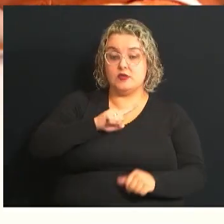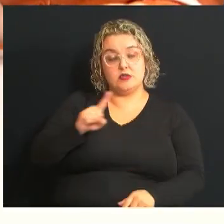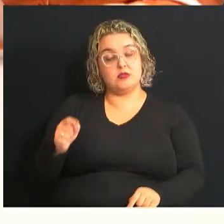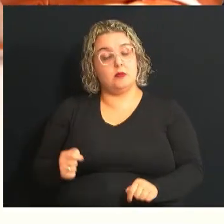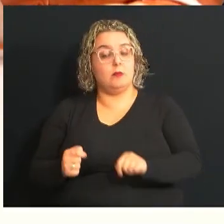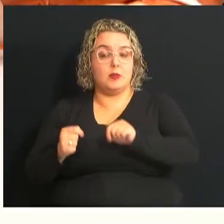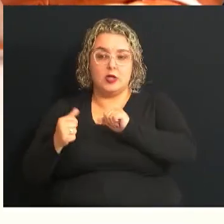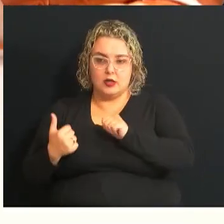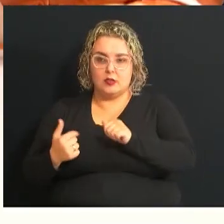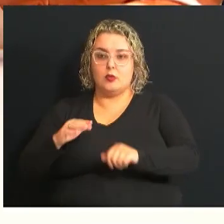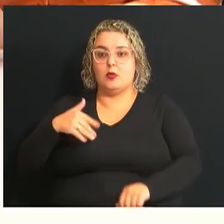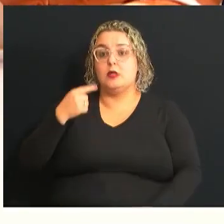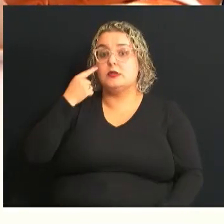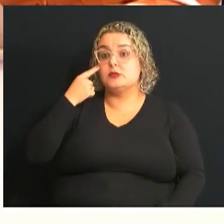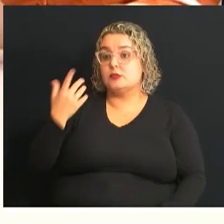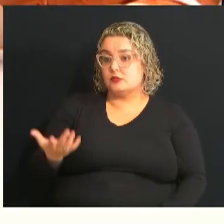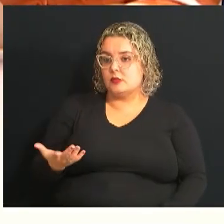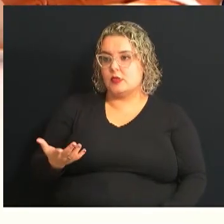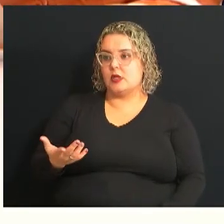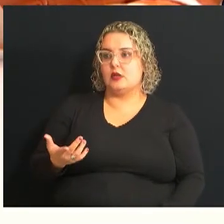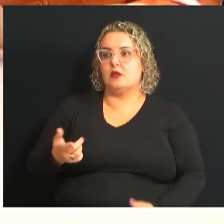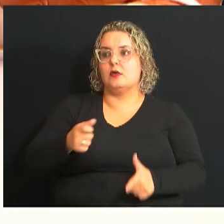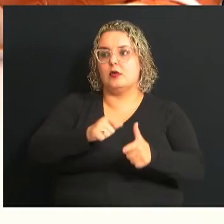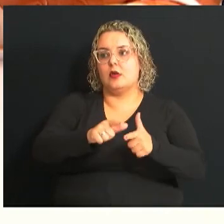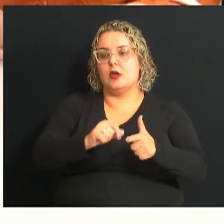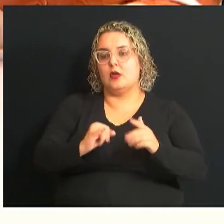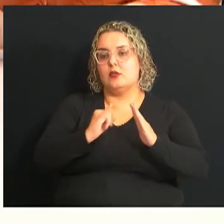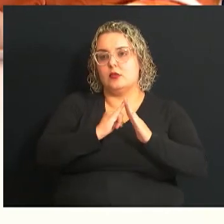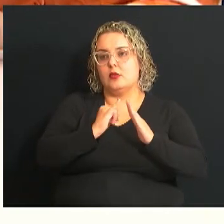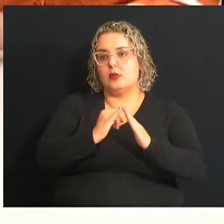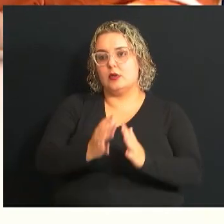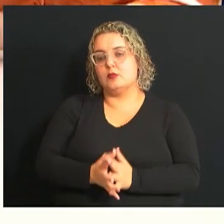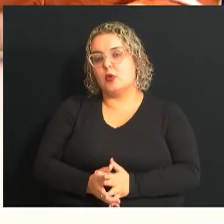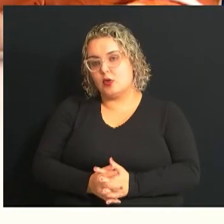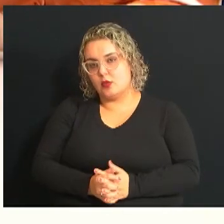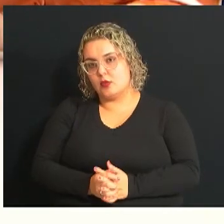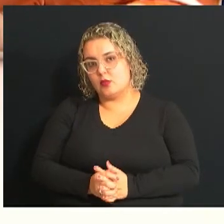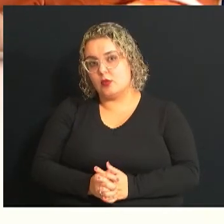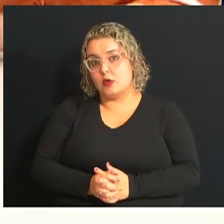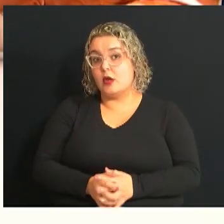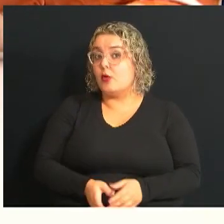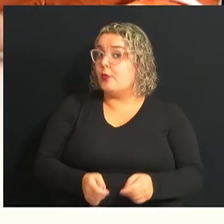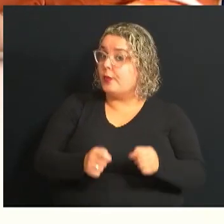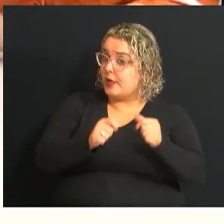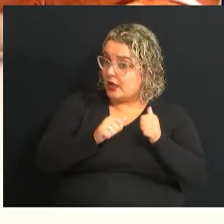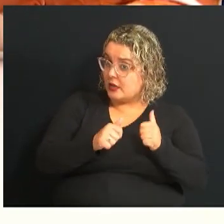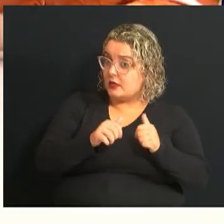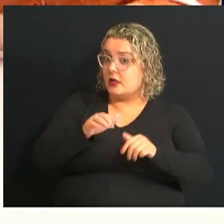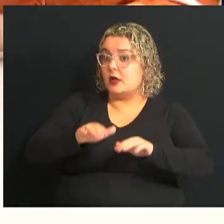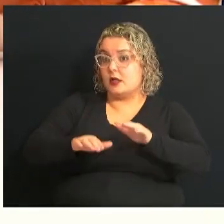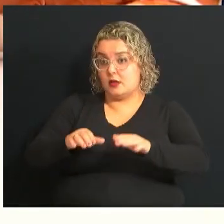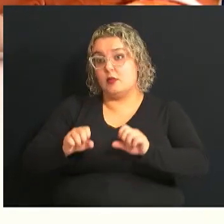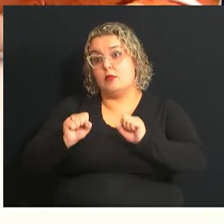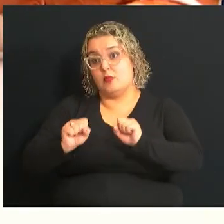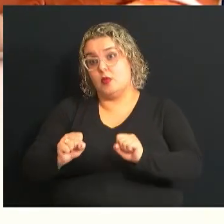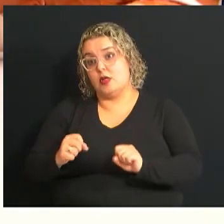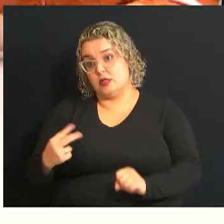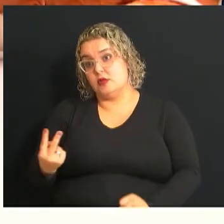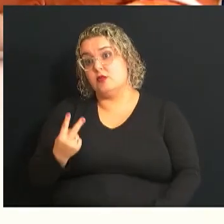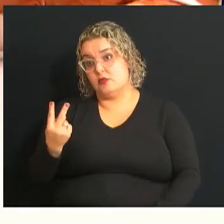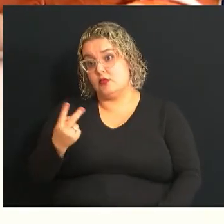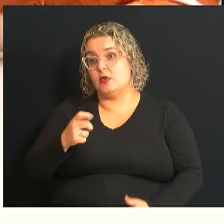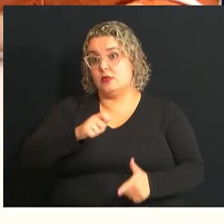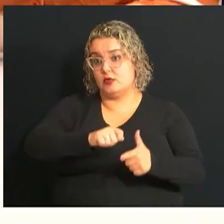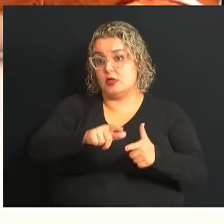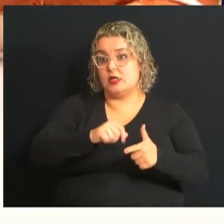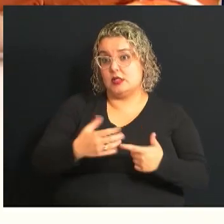alguém pensa em alugar um imóvel? Eu acho que a vantagem muitas vezes pode ser o valor do aluguel, porque